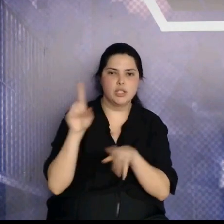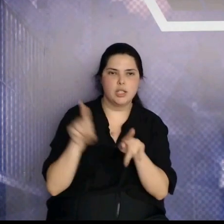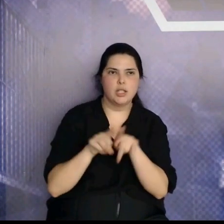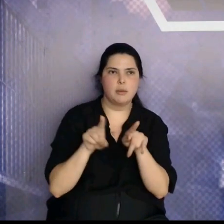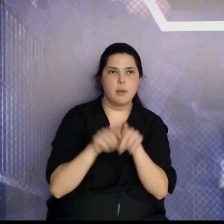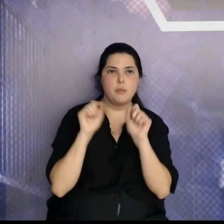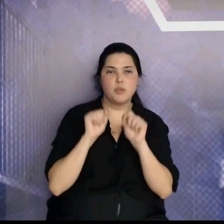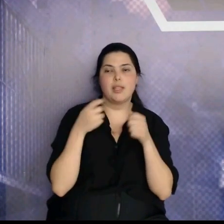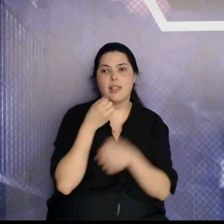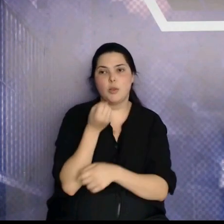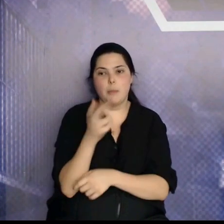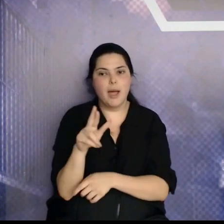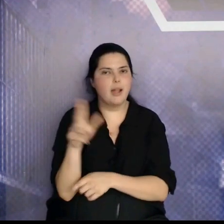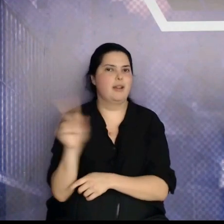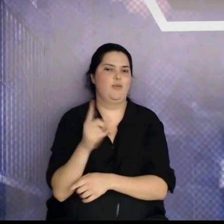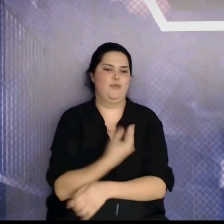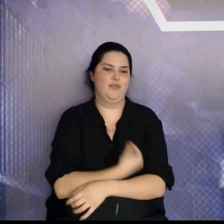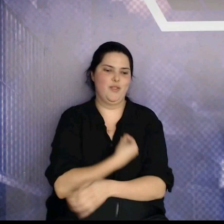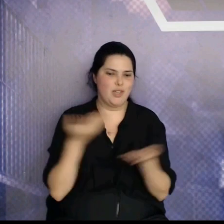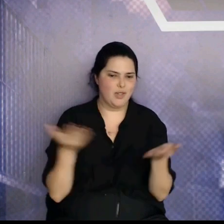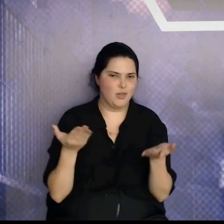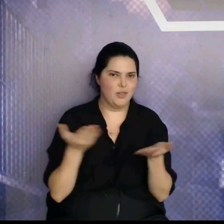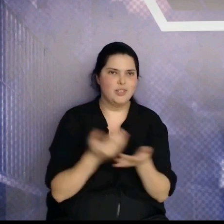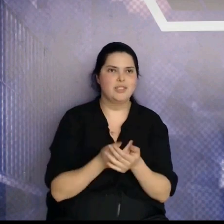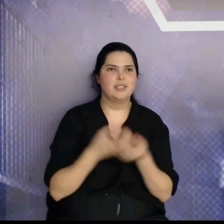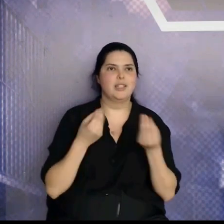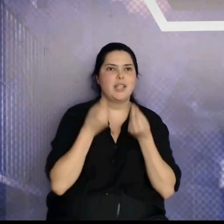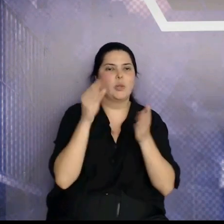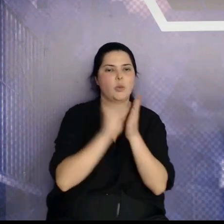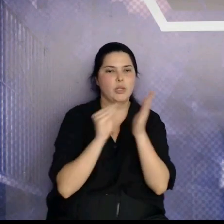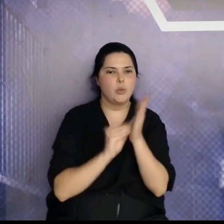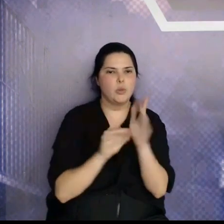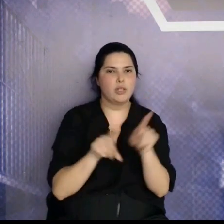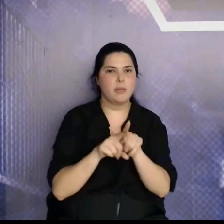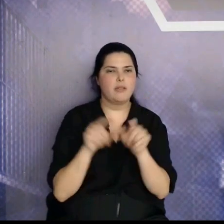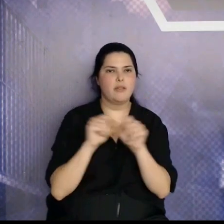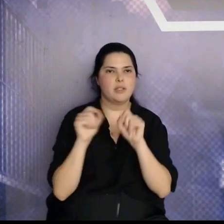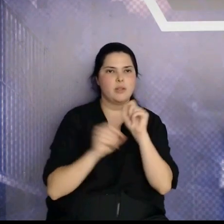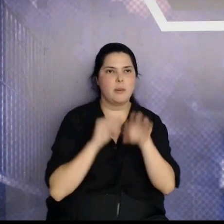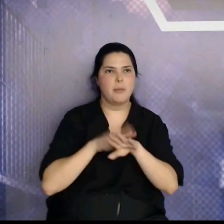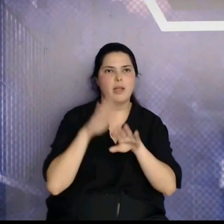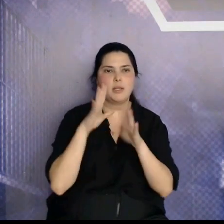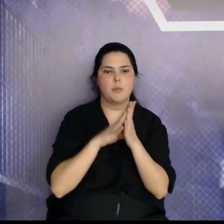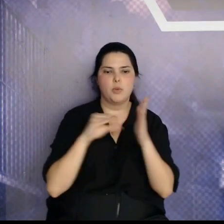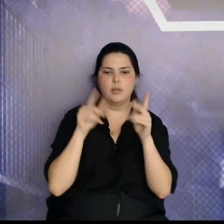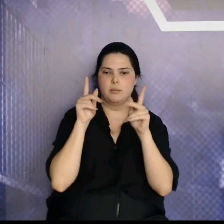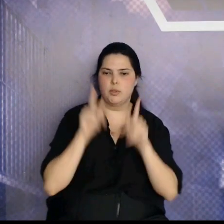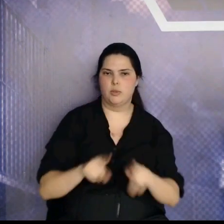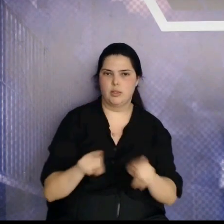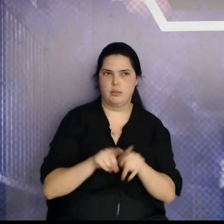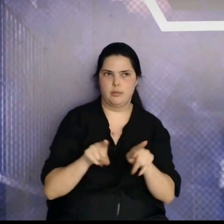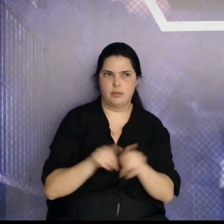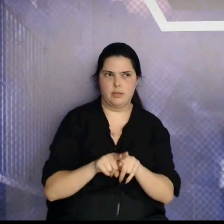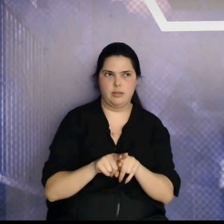bar, mas estão aqui, né, entregando conteúdo e trazendo mais inspiração para as pessoas.